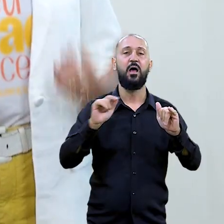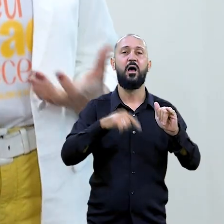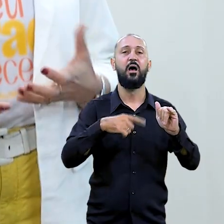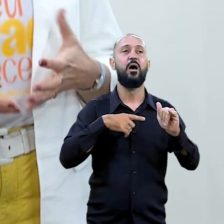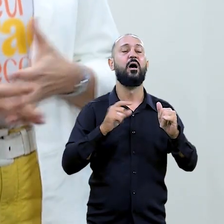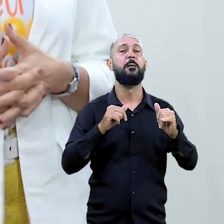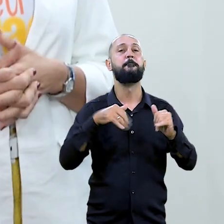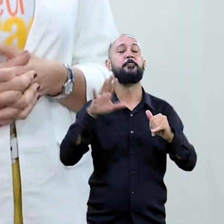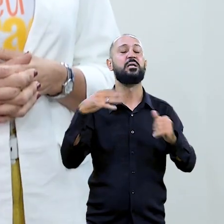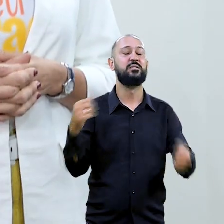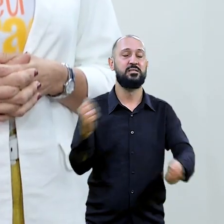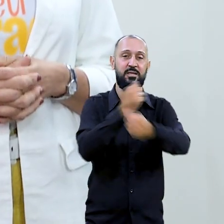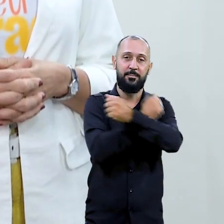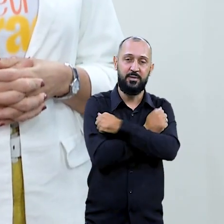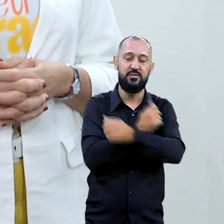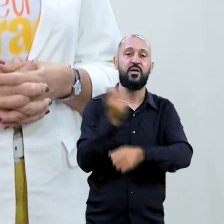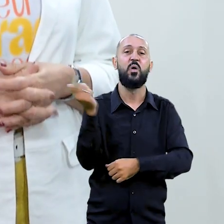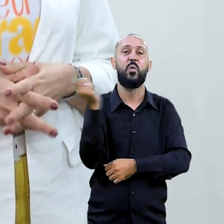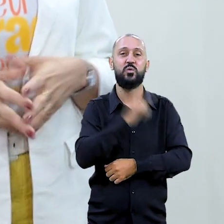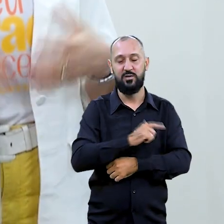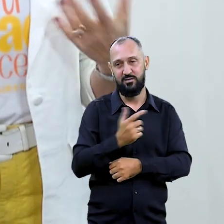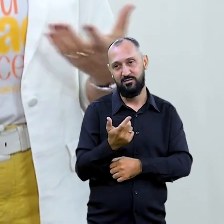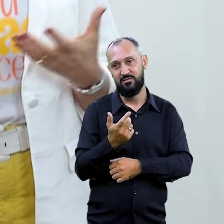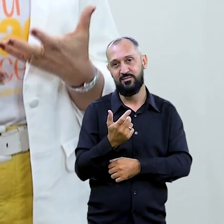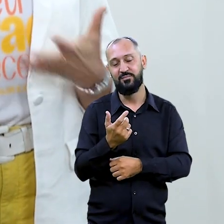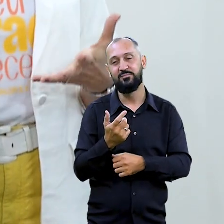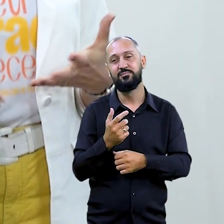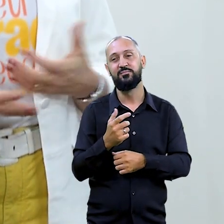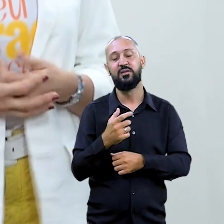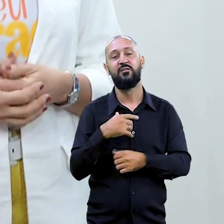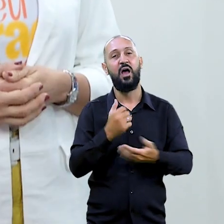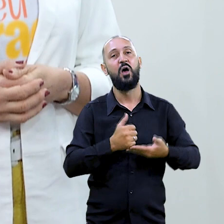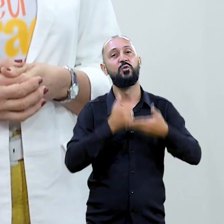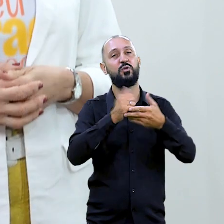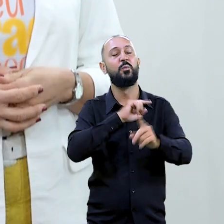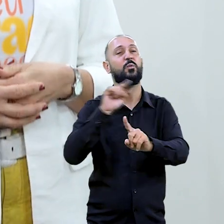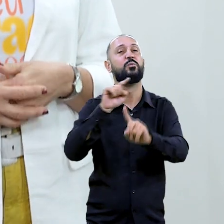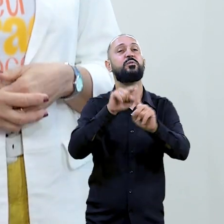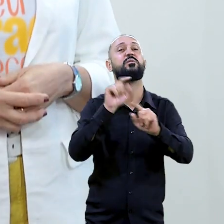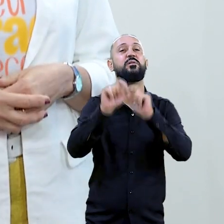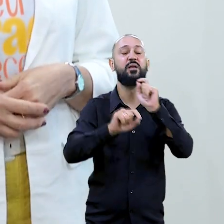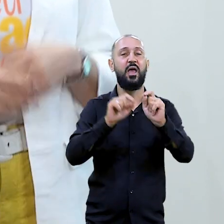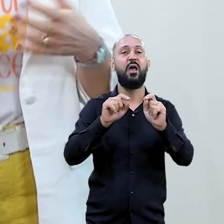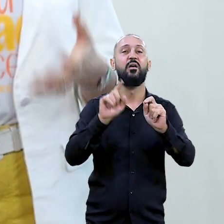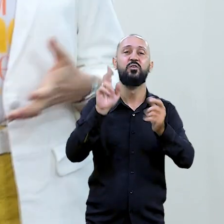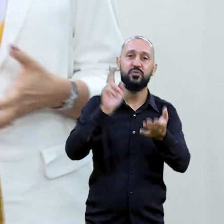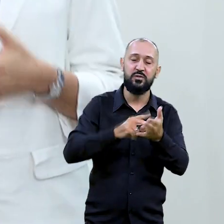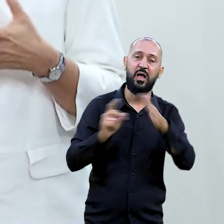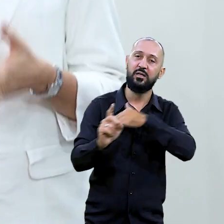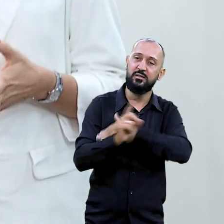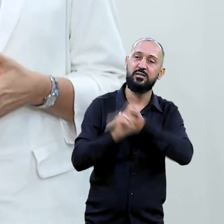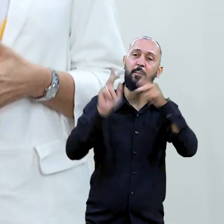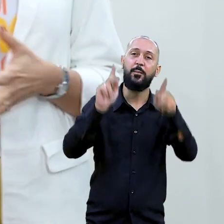mais abraços a gente vai conseguir e vai contribuir para o nosso objetivo final, que é realmente atender a toda a